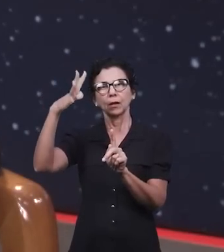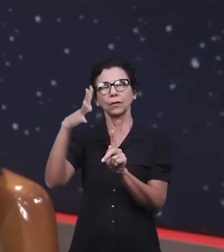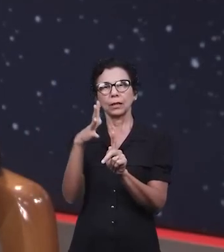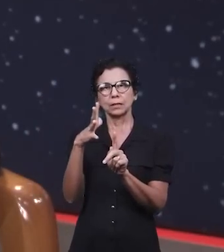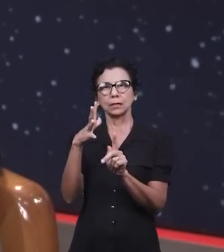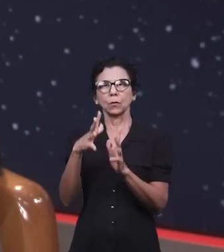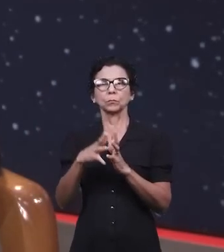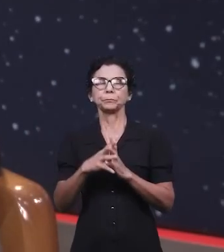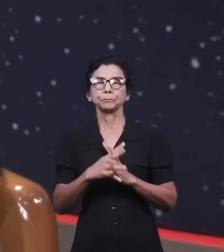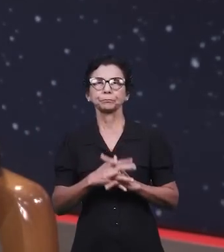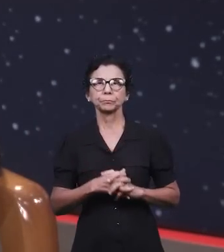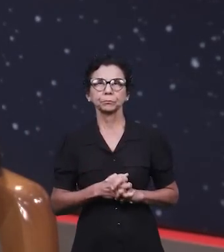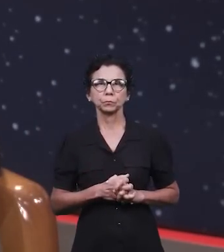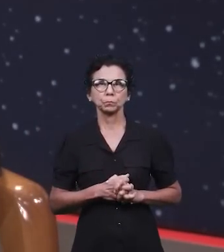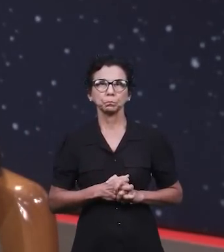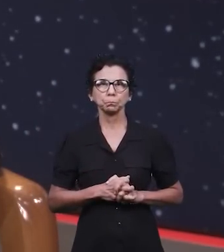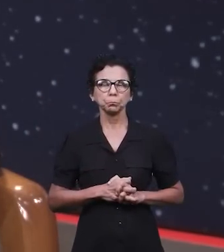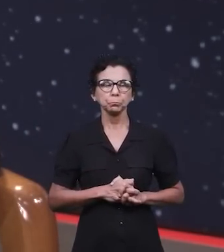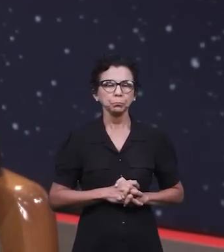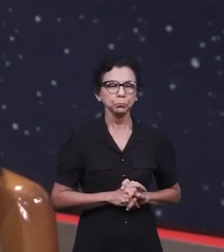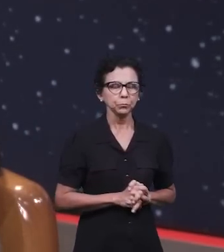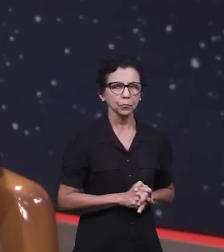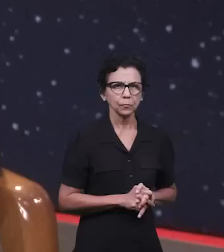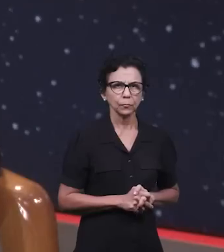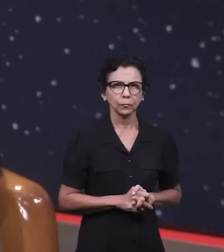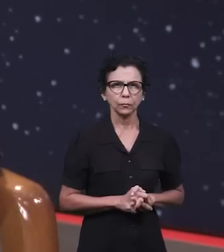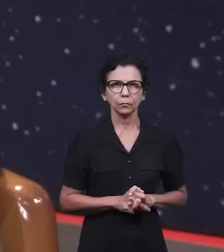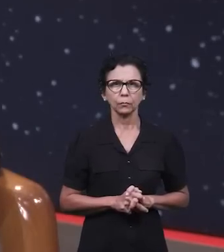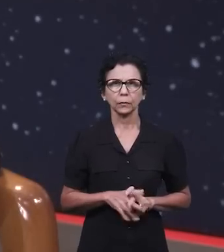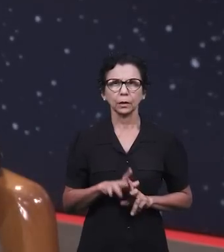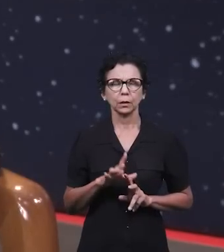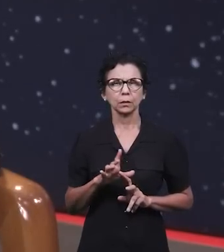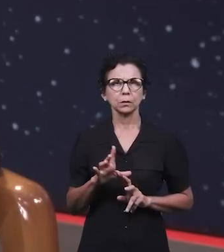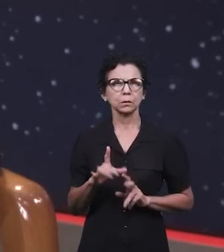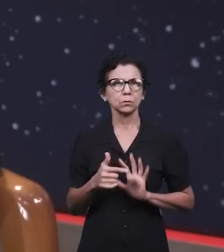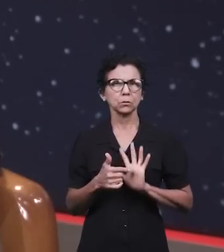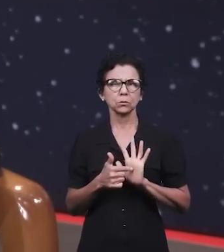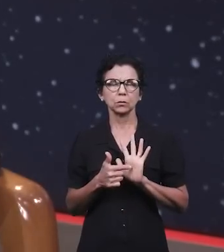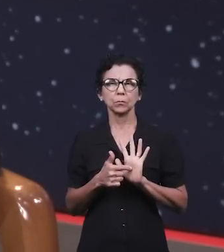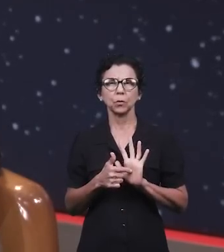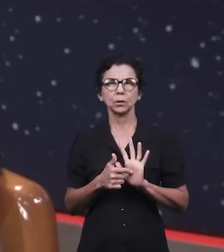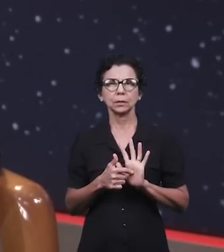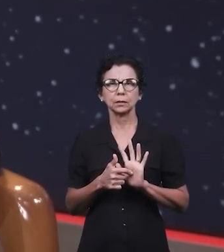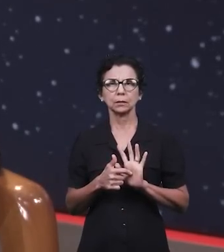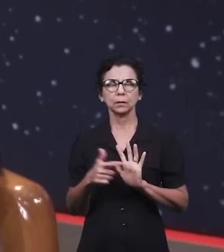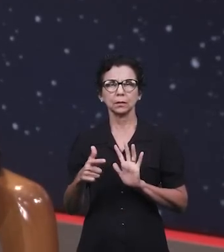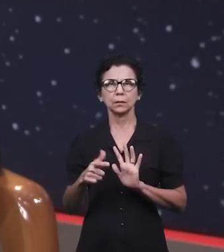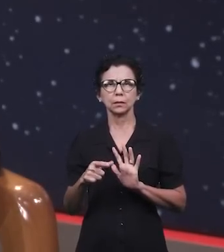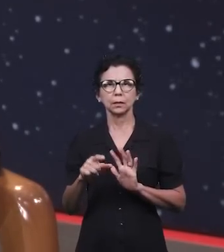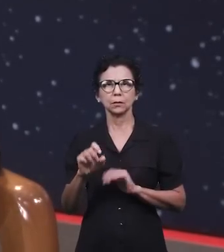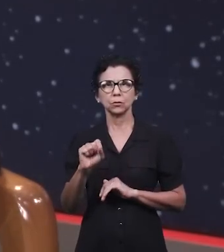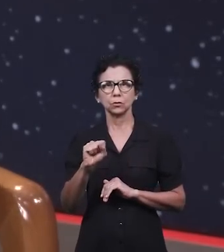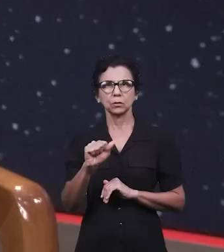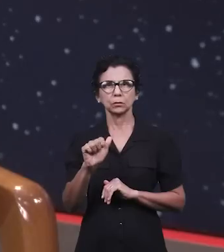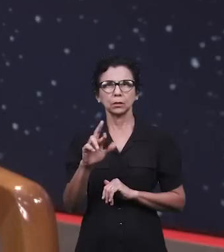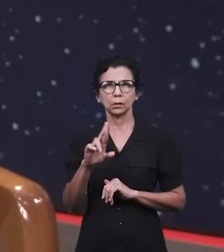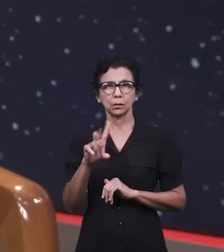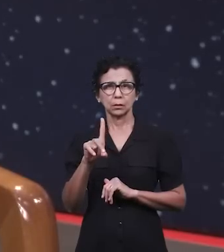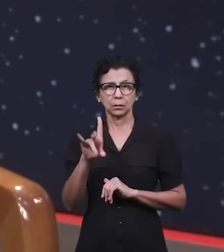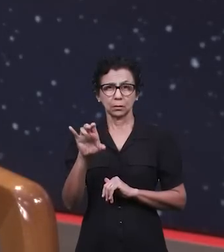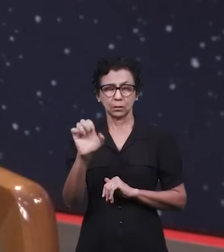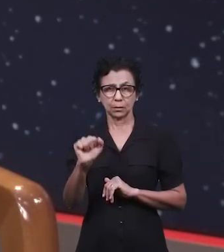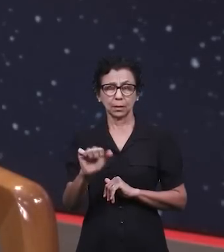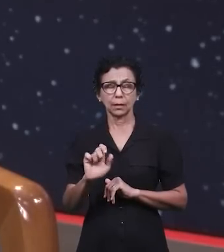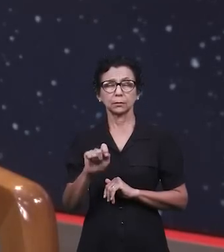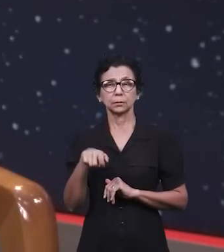2, aparece diretamente apenas aqui na igreja de Sardes. Porque justamente aquele